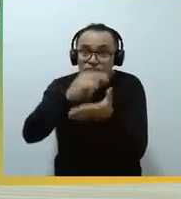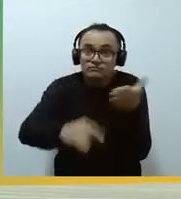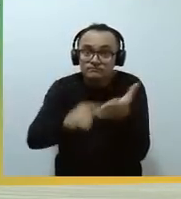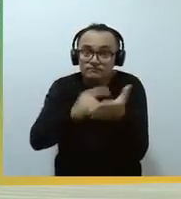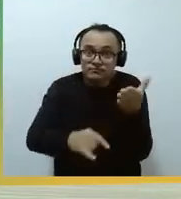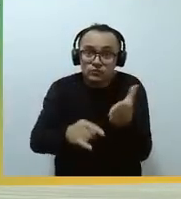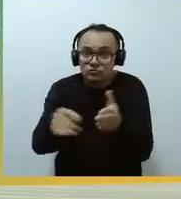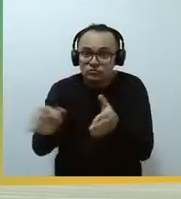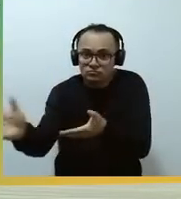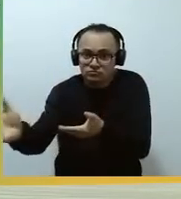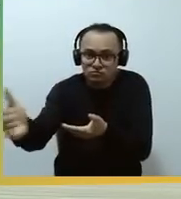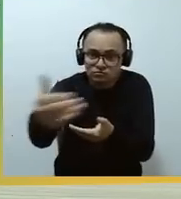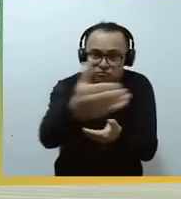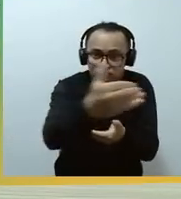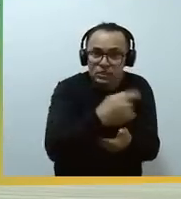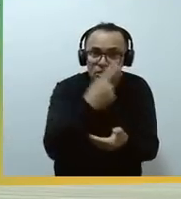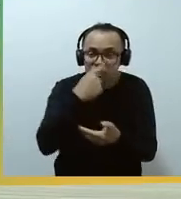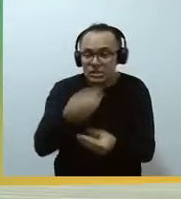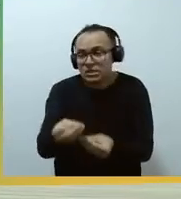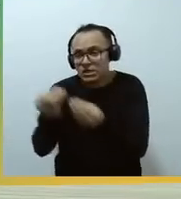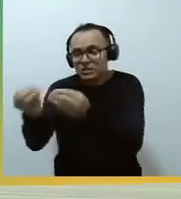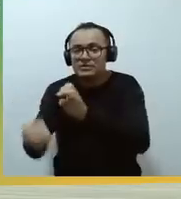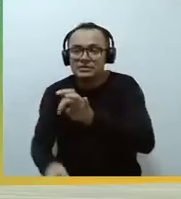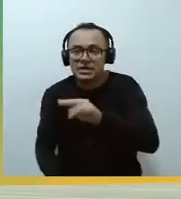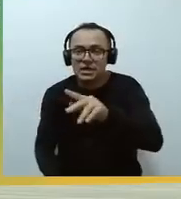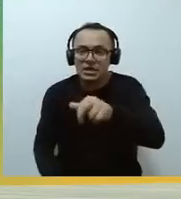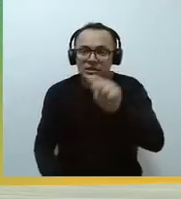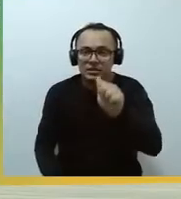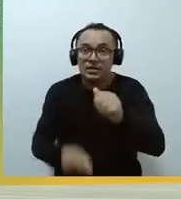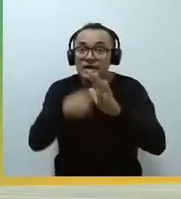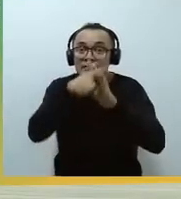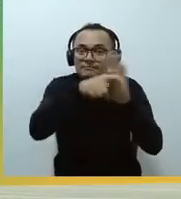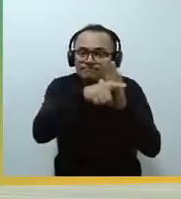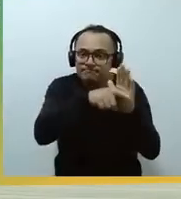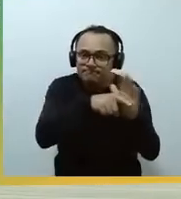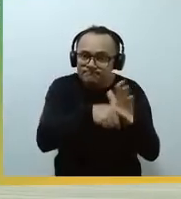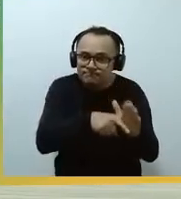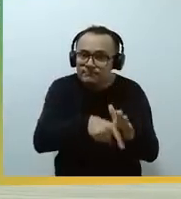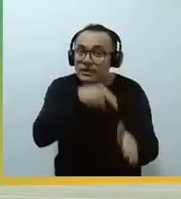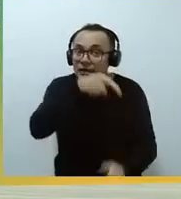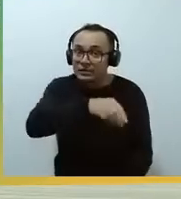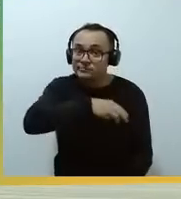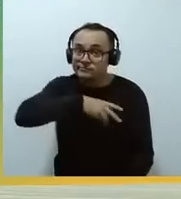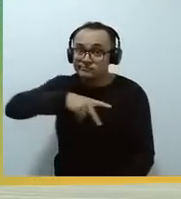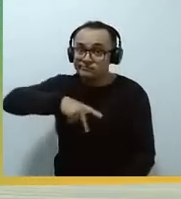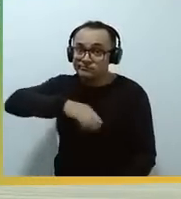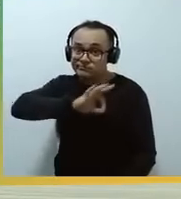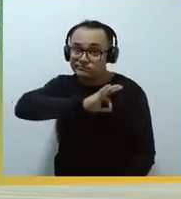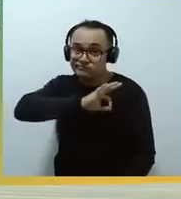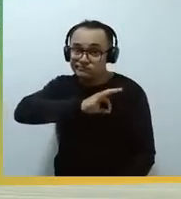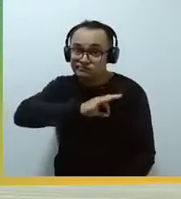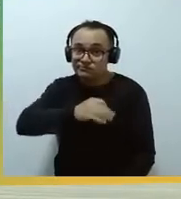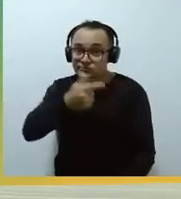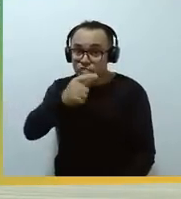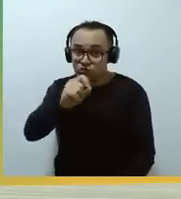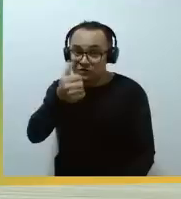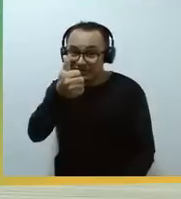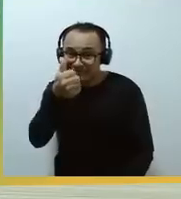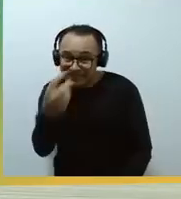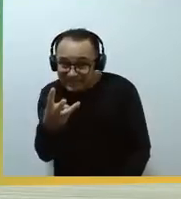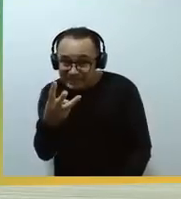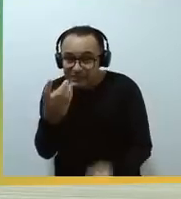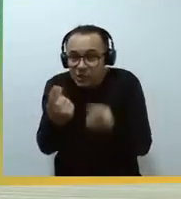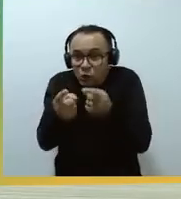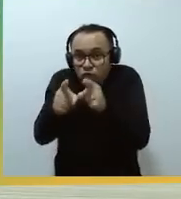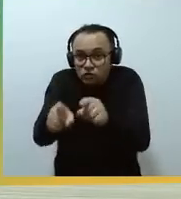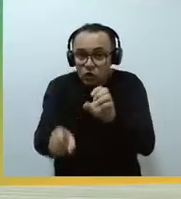lixo, para a Serrana Engenharia. Segundo a investigação da Operação Mensageiro, em 2013, a Serrana Engenharia, através do seu sócio, Odair